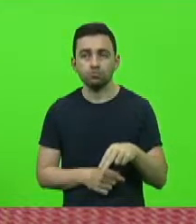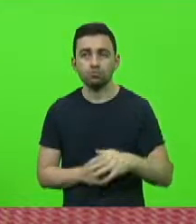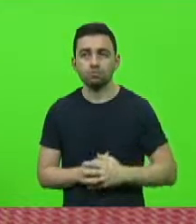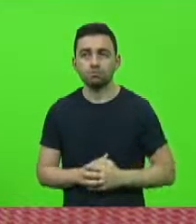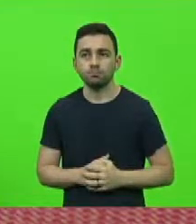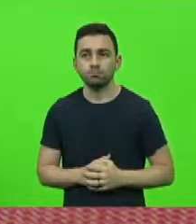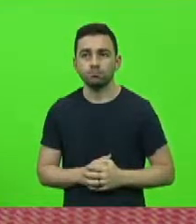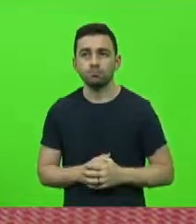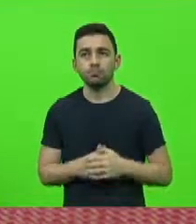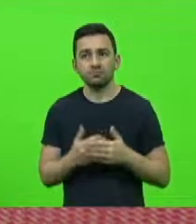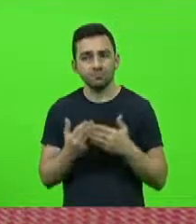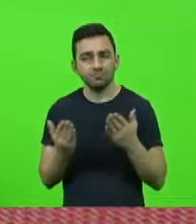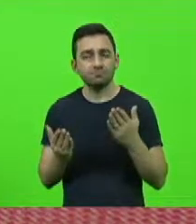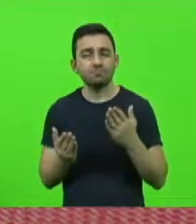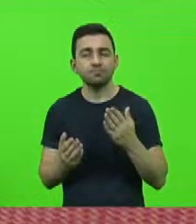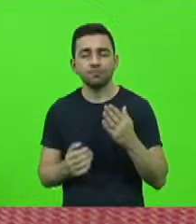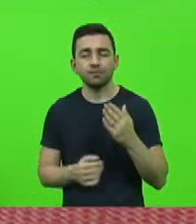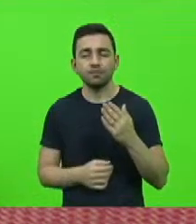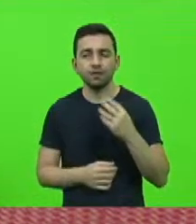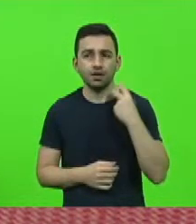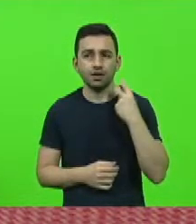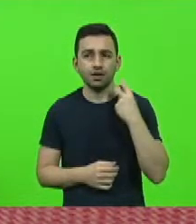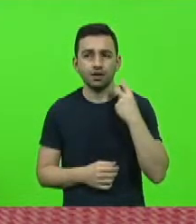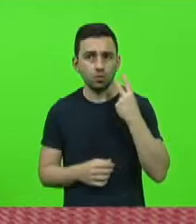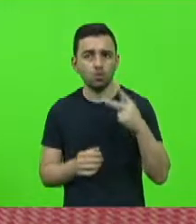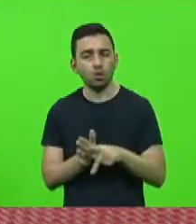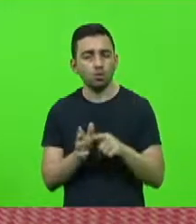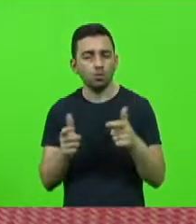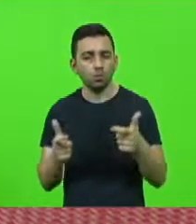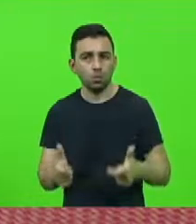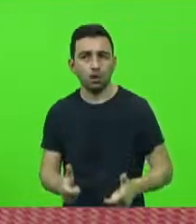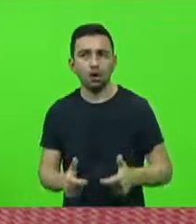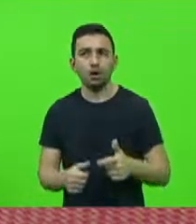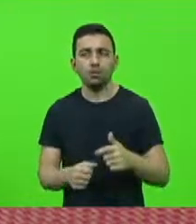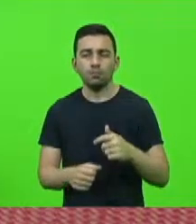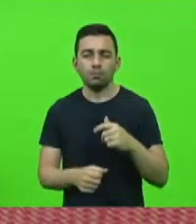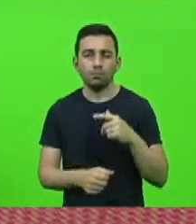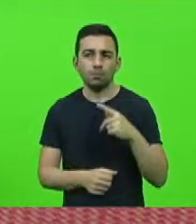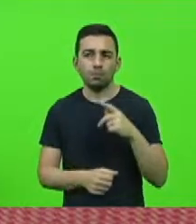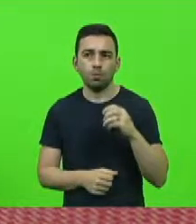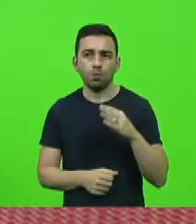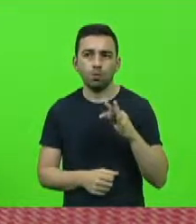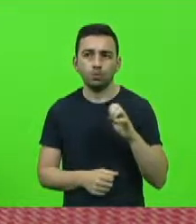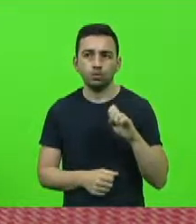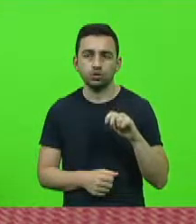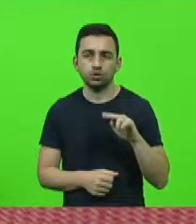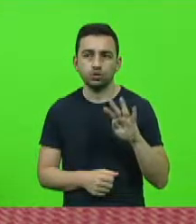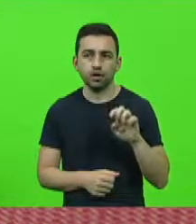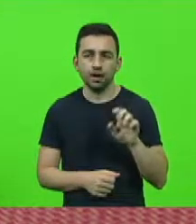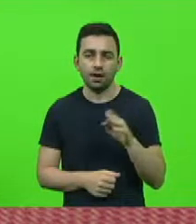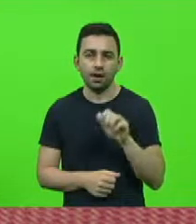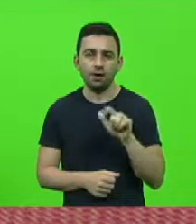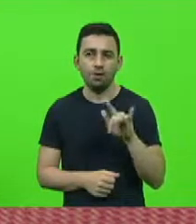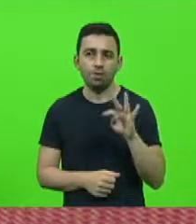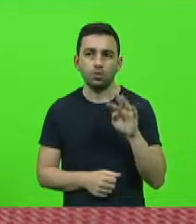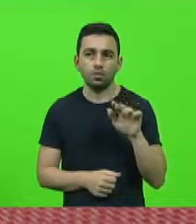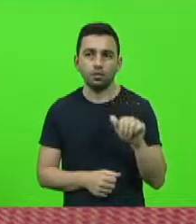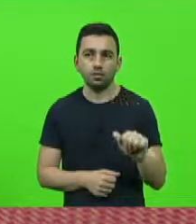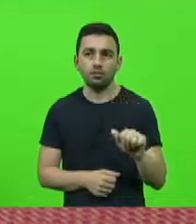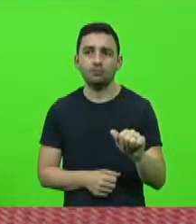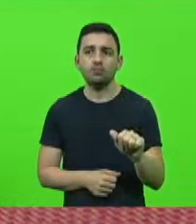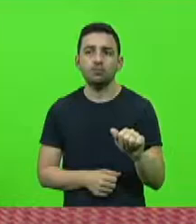os vereadores lá de Ponte Alta do Norte, que eram no vosso gabinete e no nosso. E o prefeito Paulo